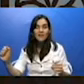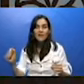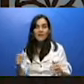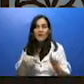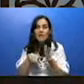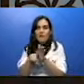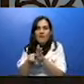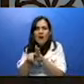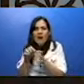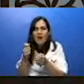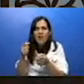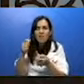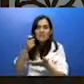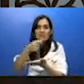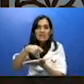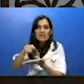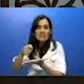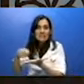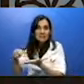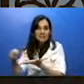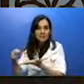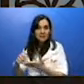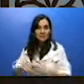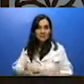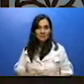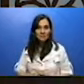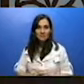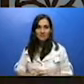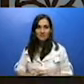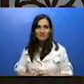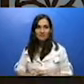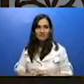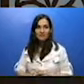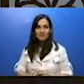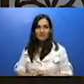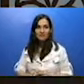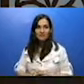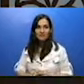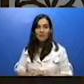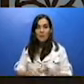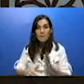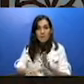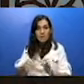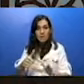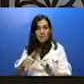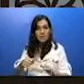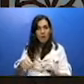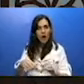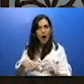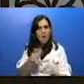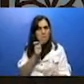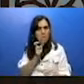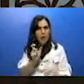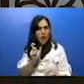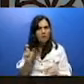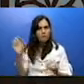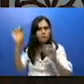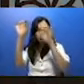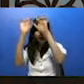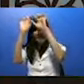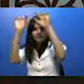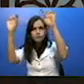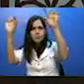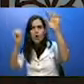bem a escrita tá bom sendo que eu tenho um suporte visual ó sempre explorando cores